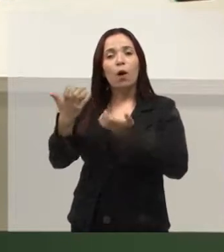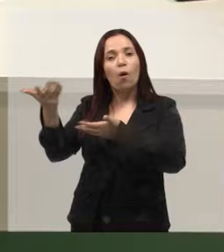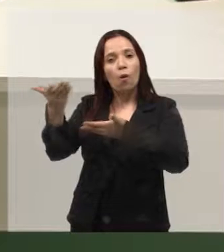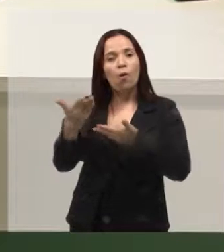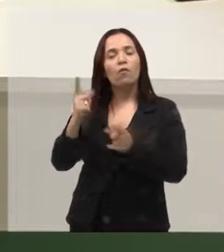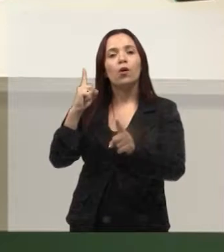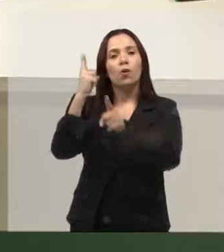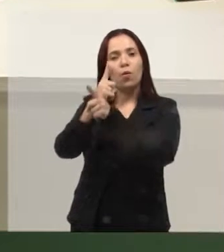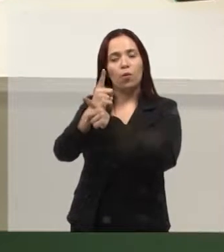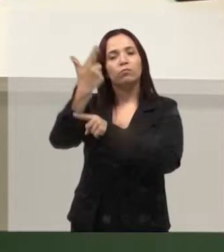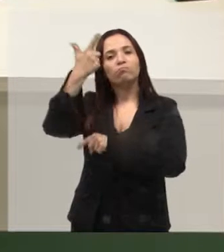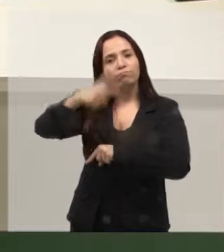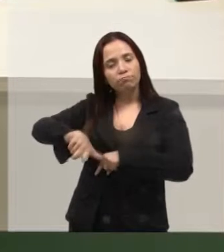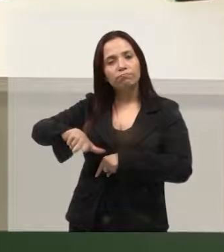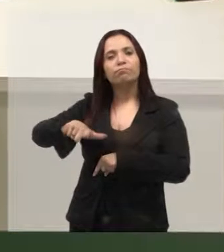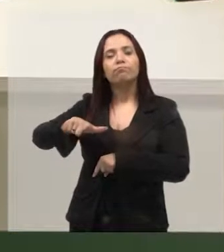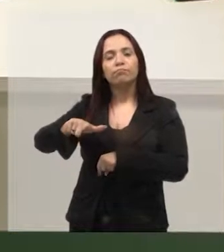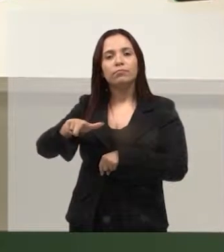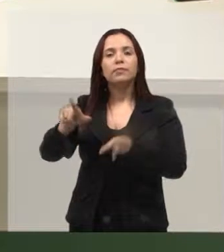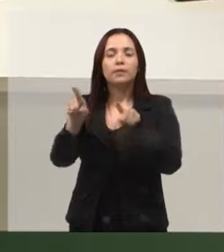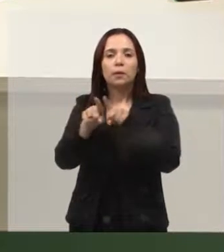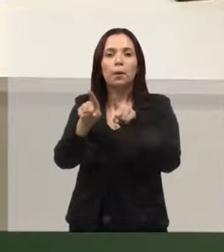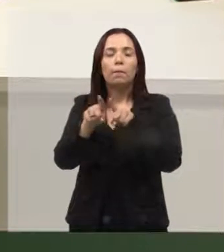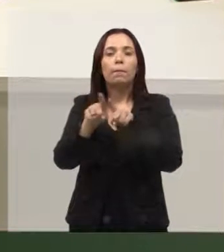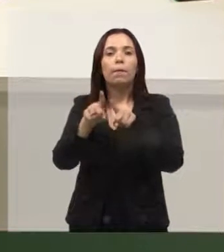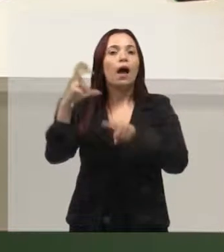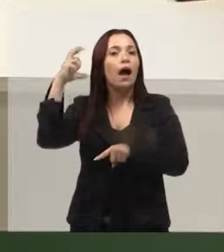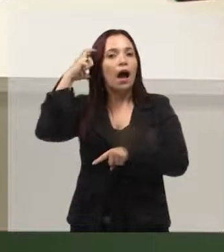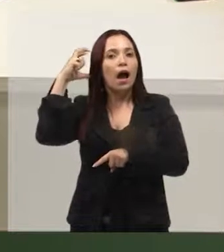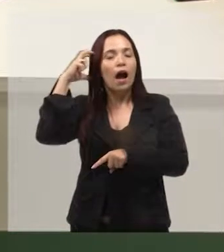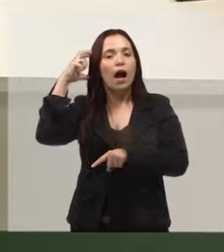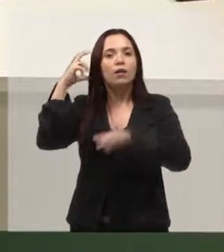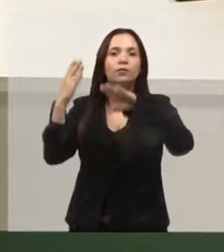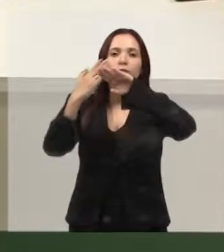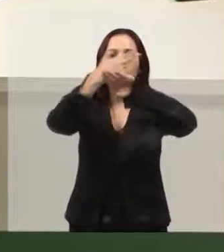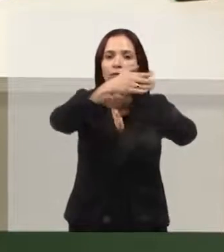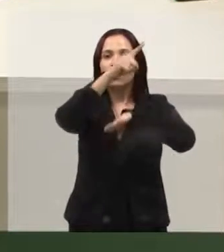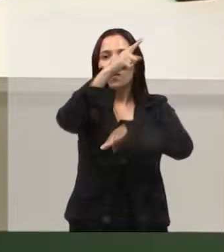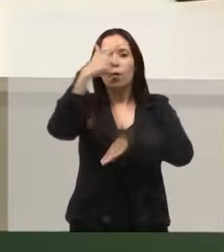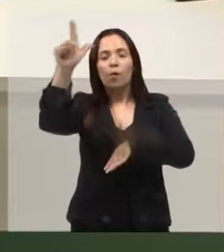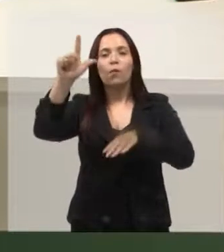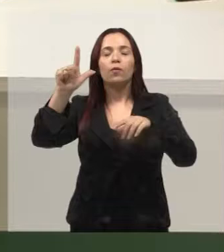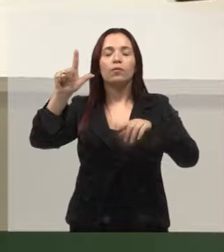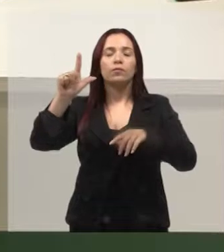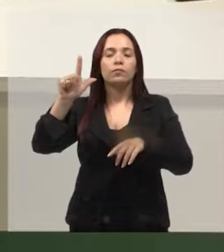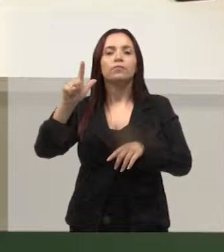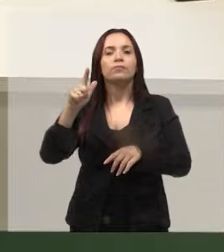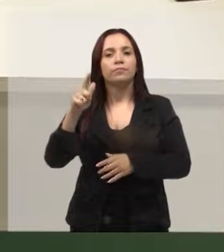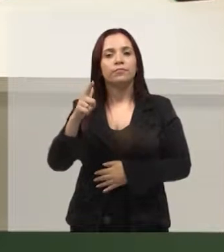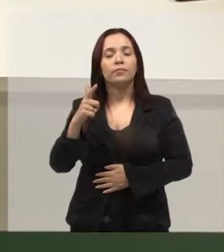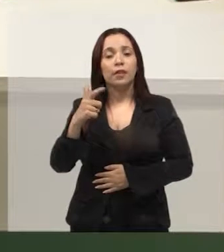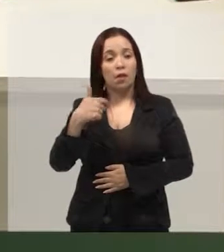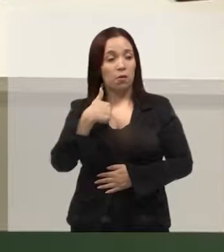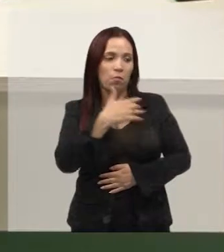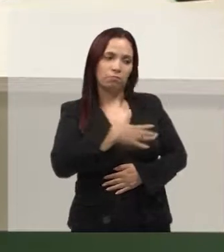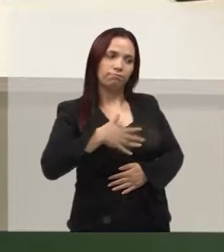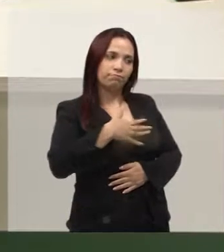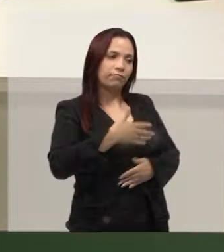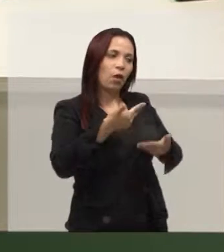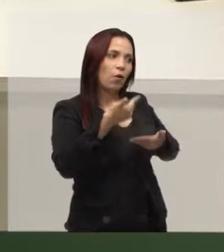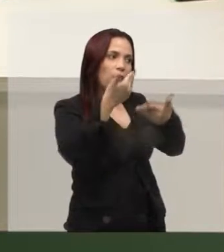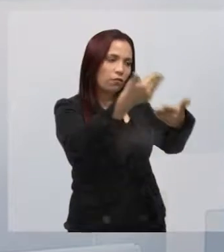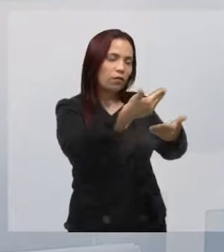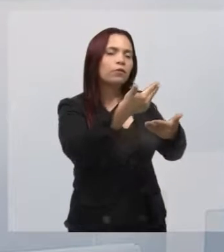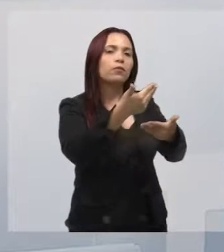outras oportunidades. Lhe convidar para o programa Hora da Verdade, né? Que você é acostumado aí lá na Rádio Cidade AM. Prazer foi meu e eu lhe digo, eu acho